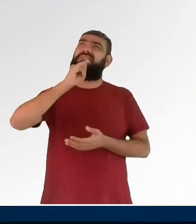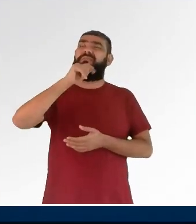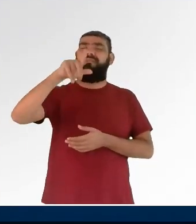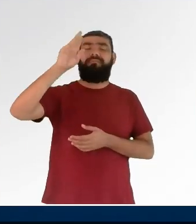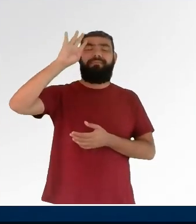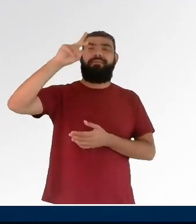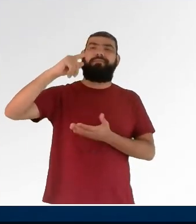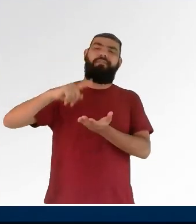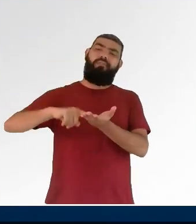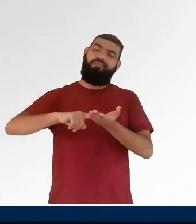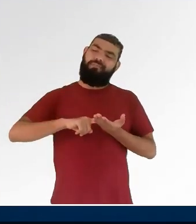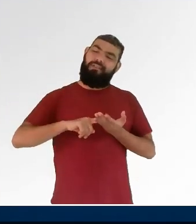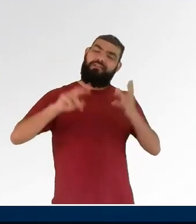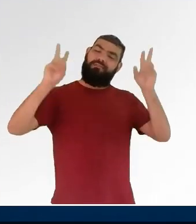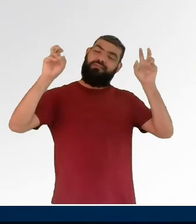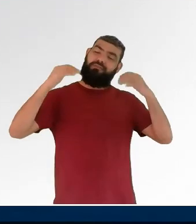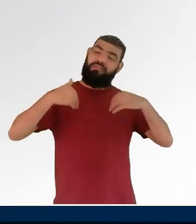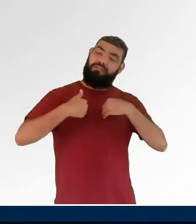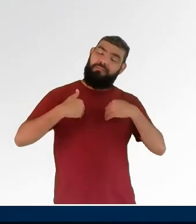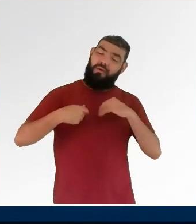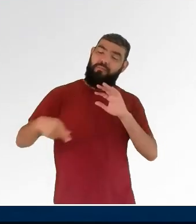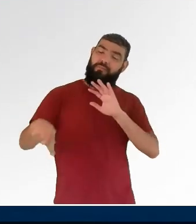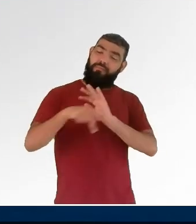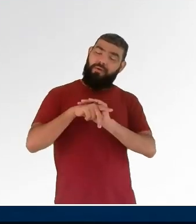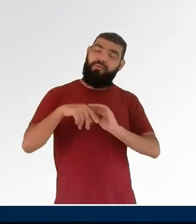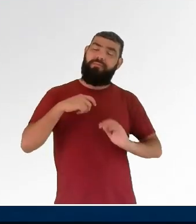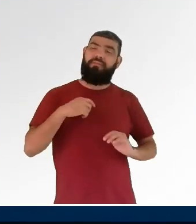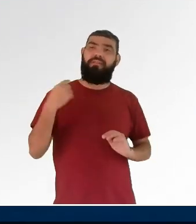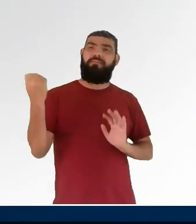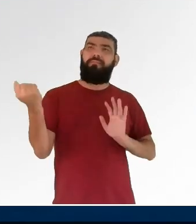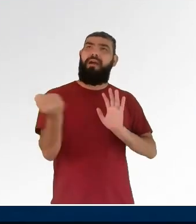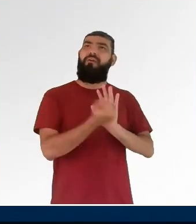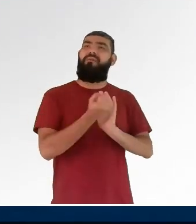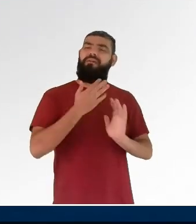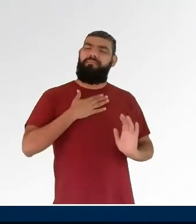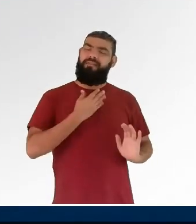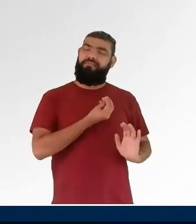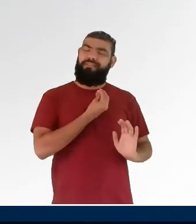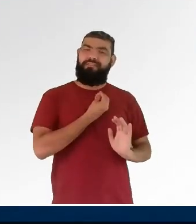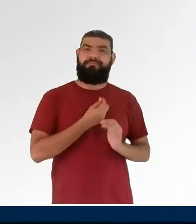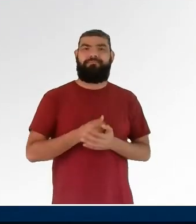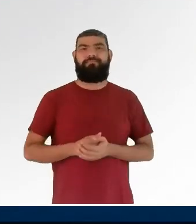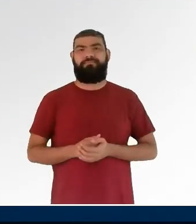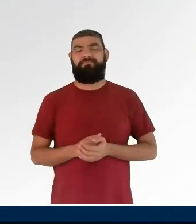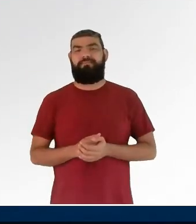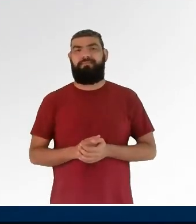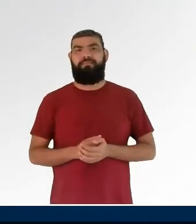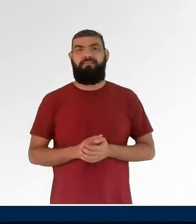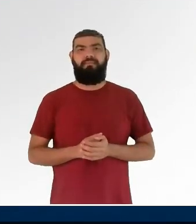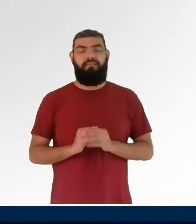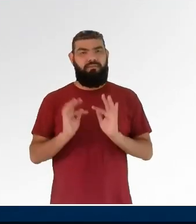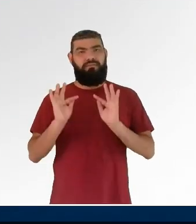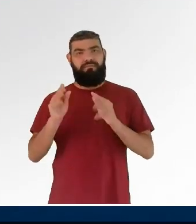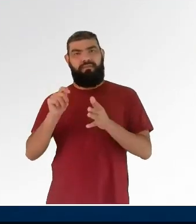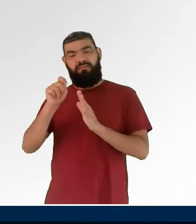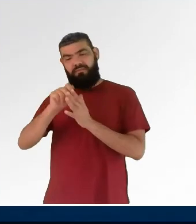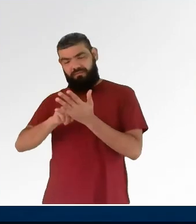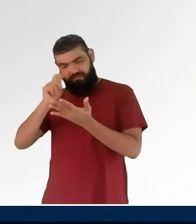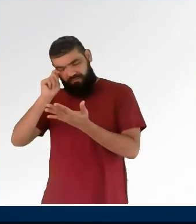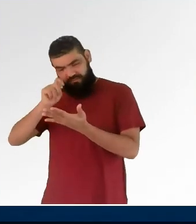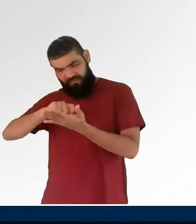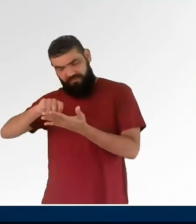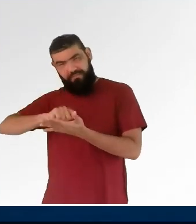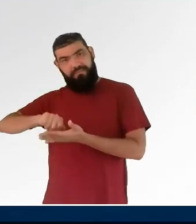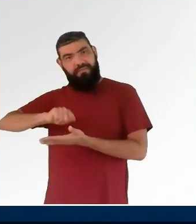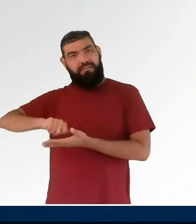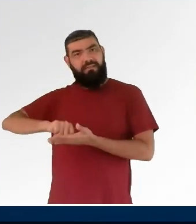escrever sobre um animal de estimação que marcou a sua vida. Ao terminar o texto, você vai perceber que existe alguma